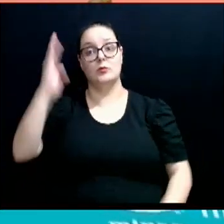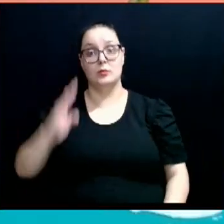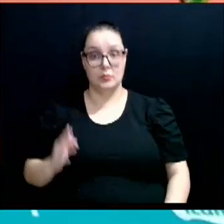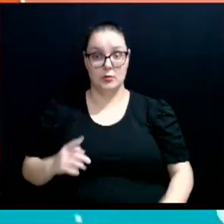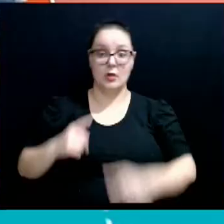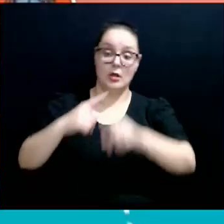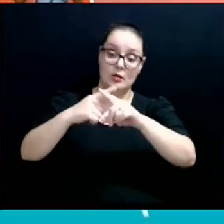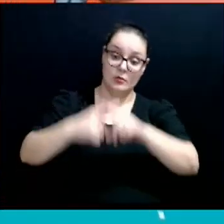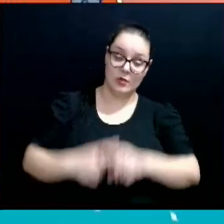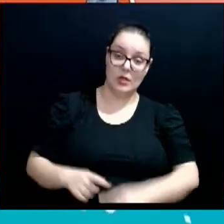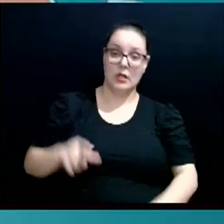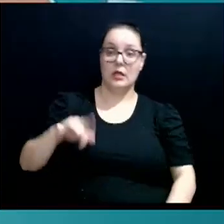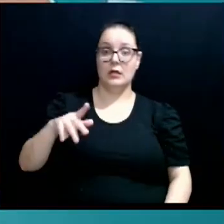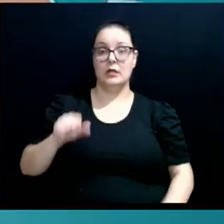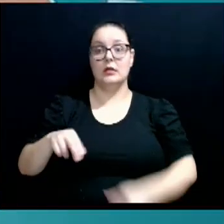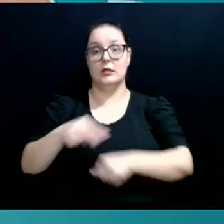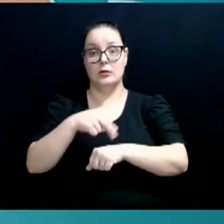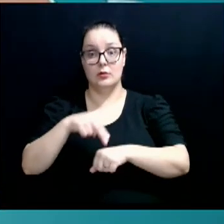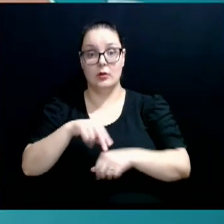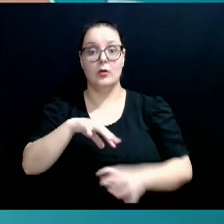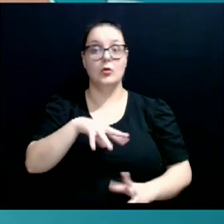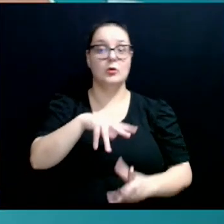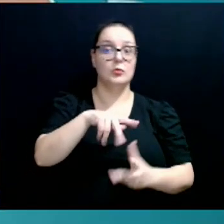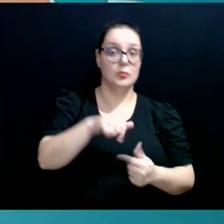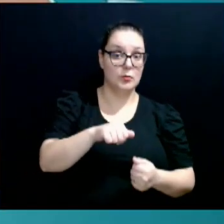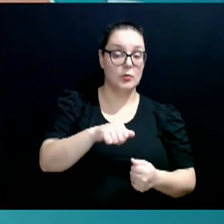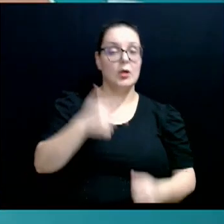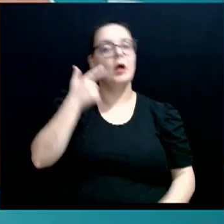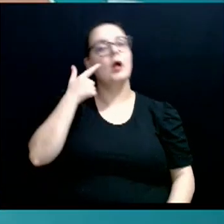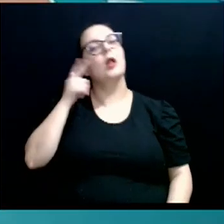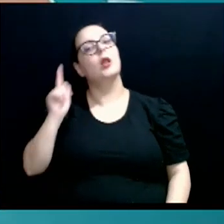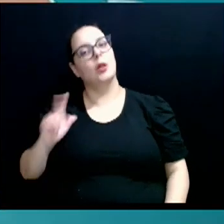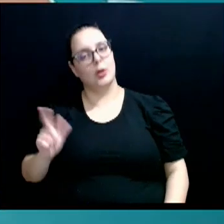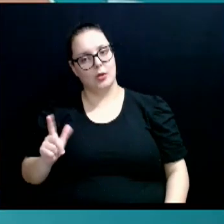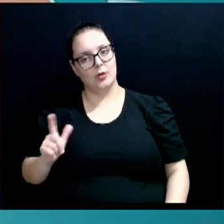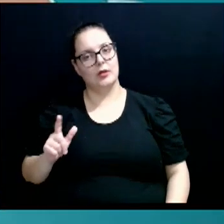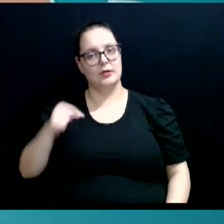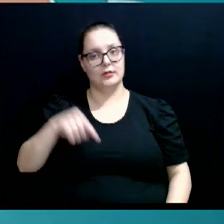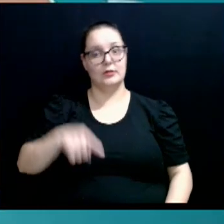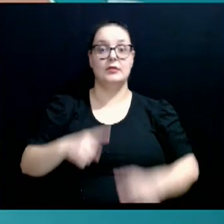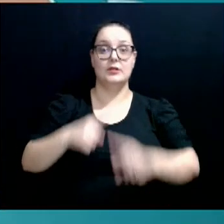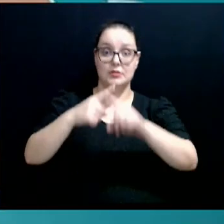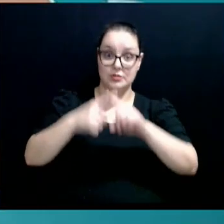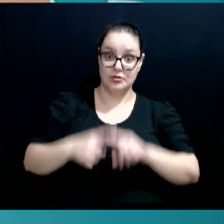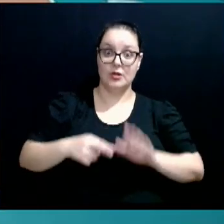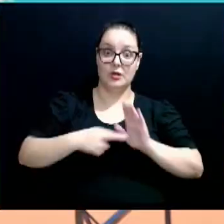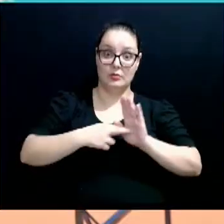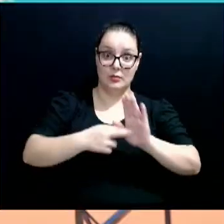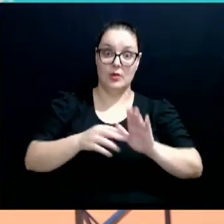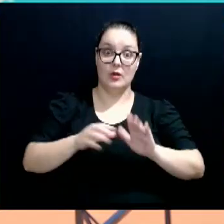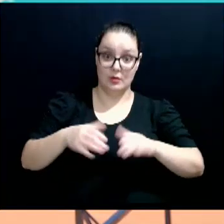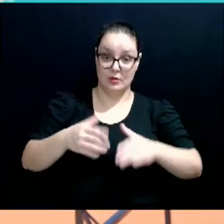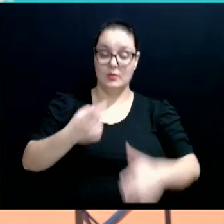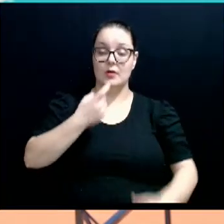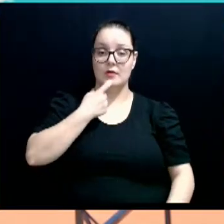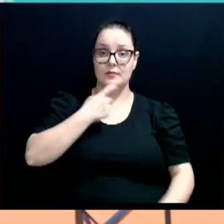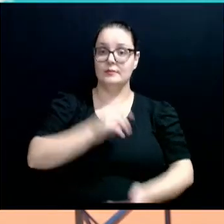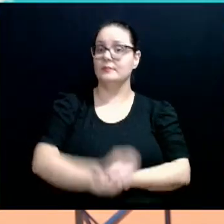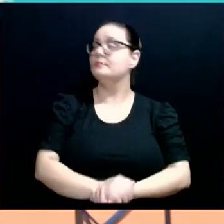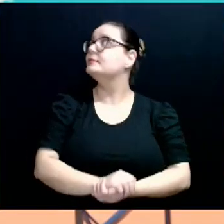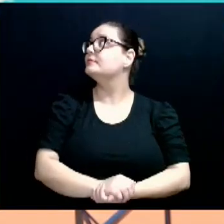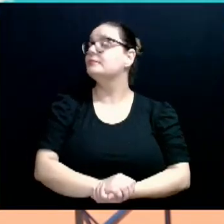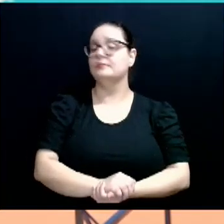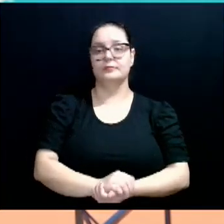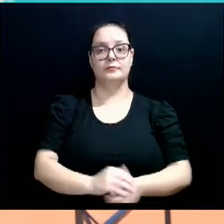das Nações e do Mundial e, claro, deste torneio representando a equipe de Campinas. Para o atleta sempre